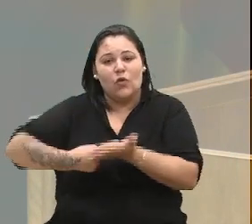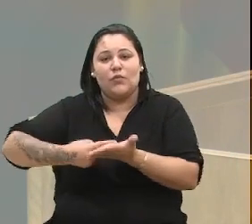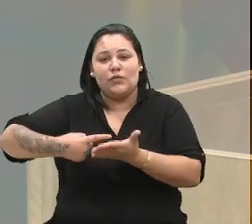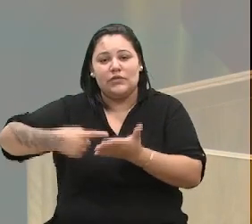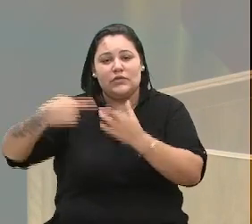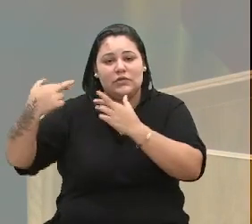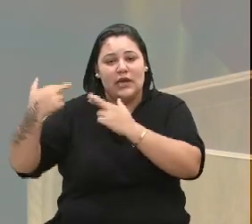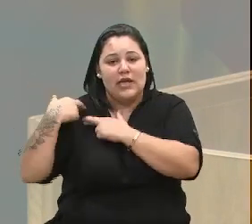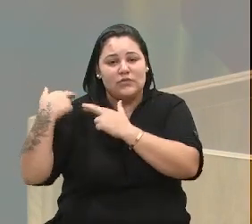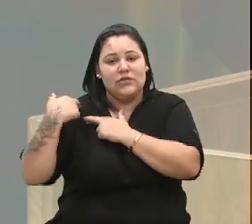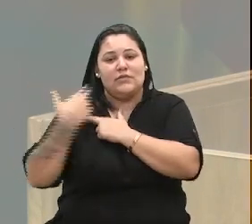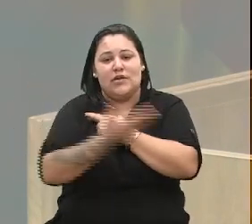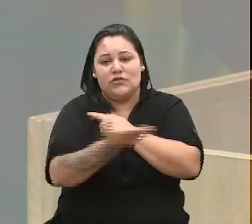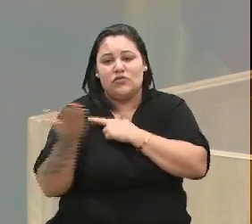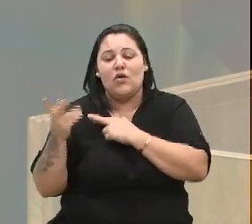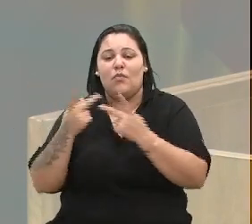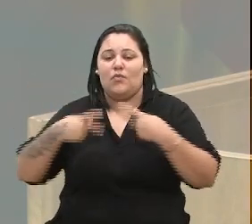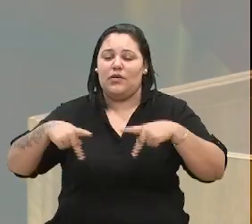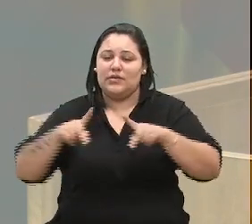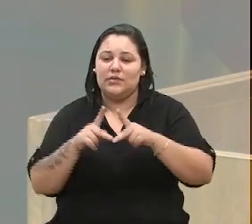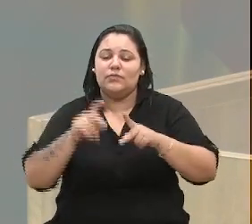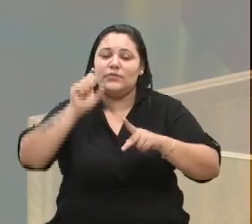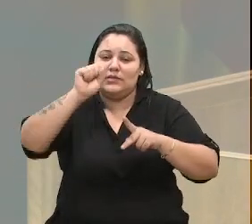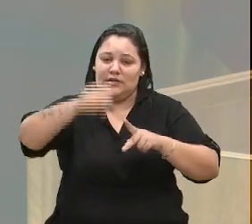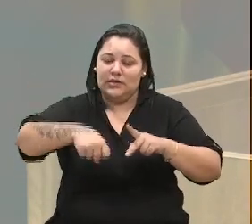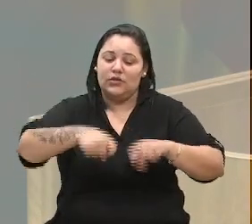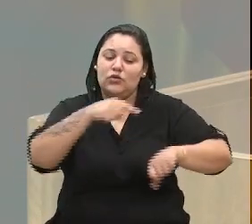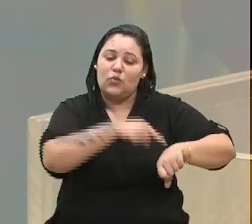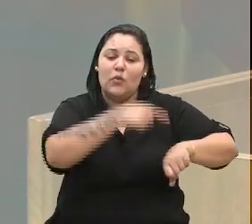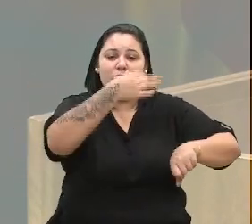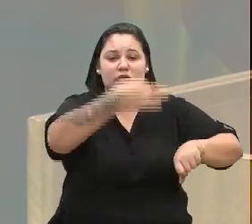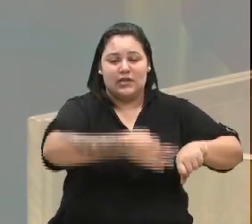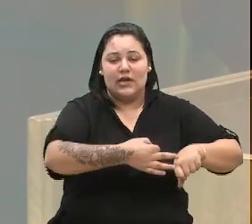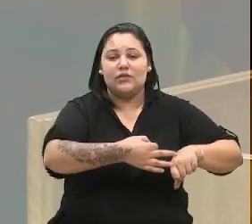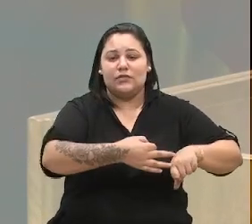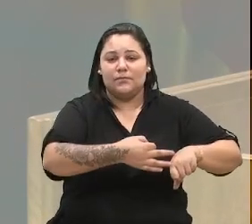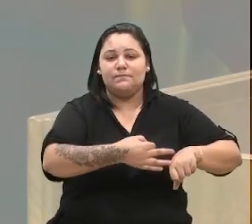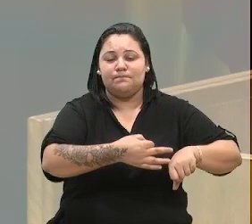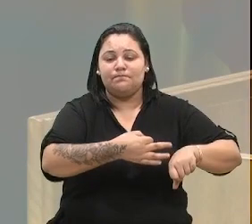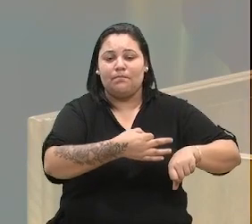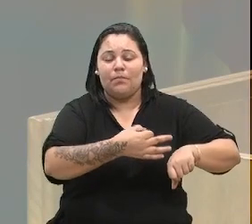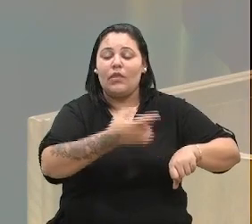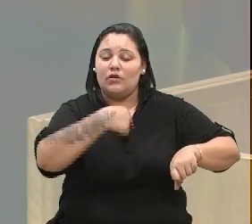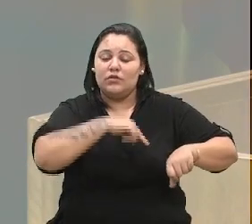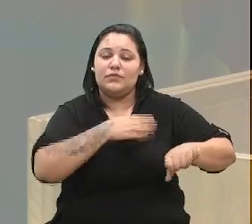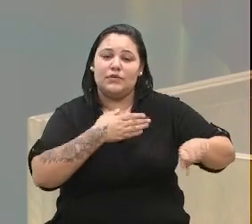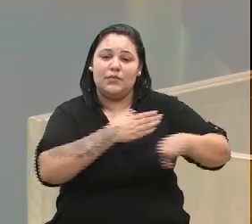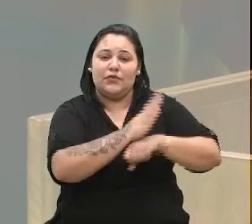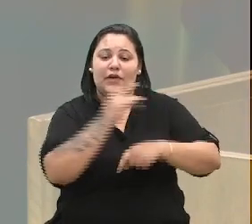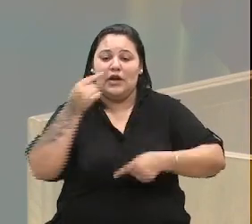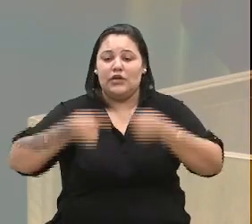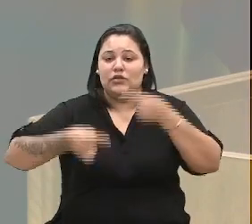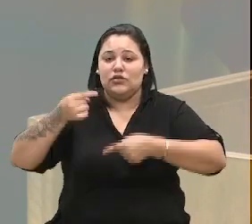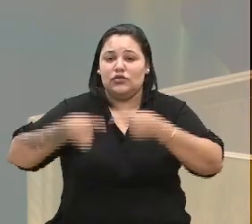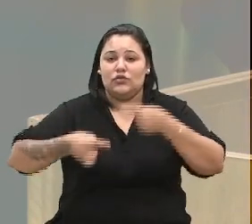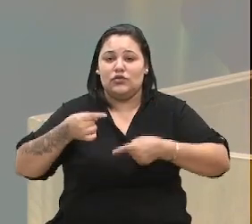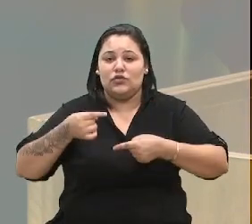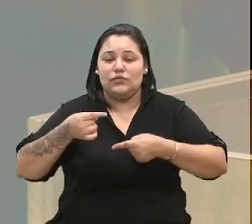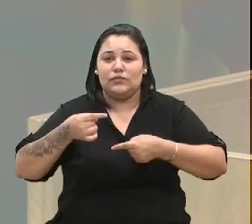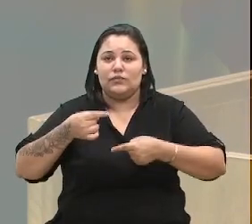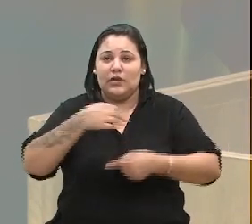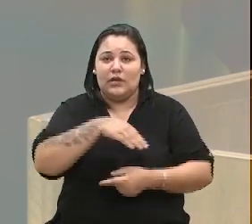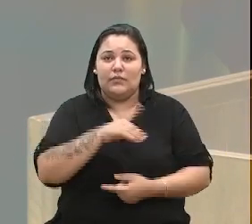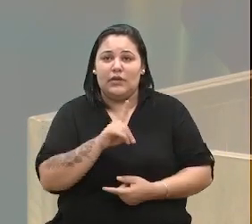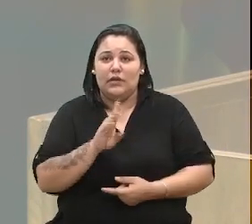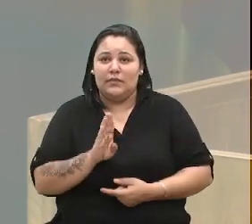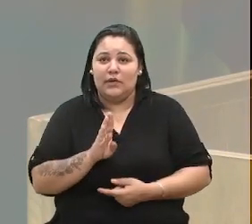com a população, com o povo, e em momento oportuno estará aprovando e discutindo esse projeto. Do líder do MDB, por favor.